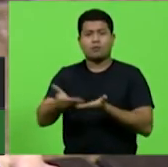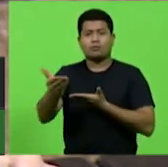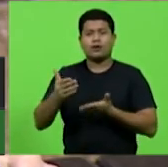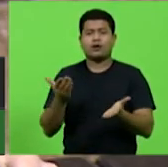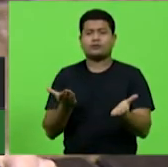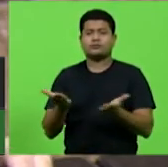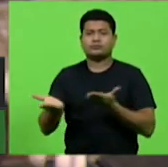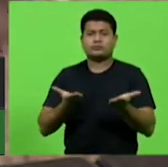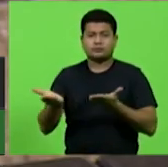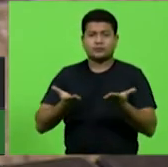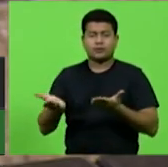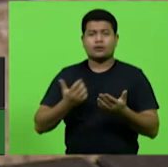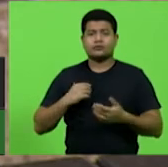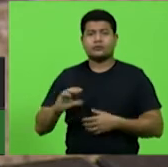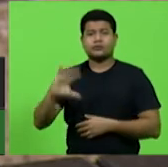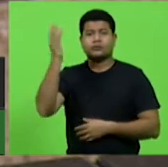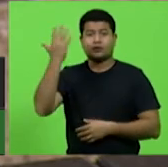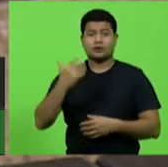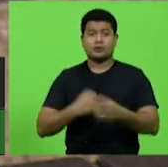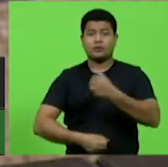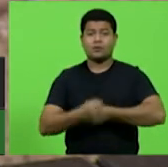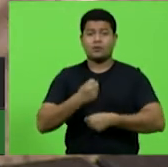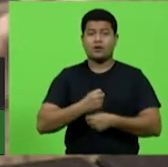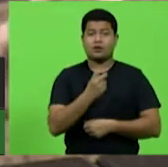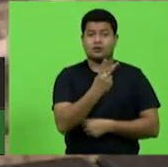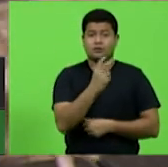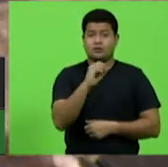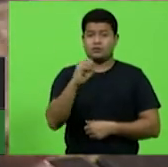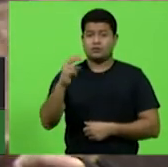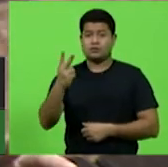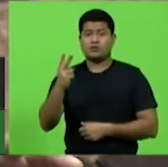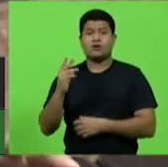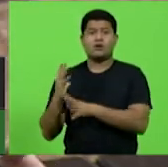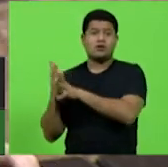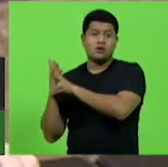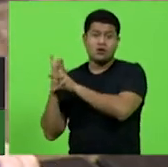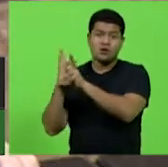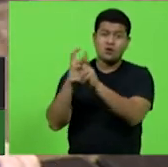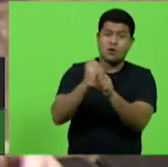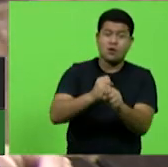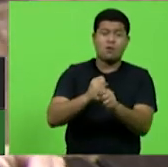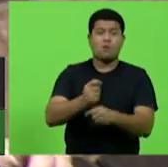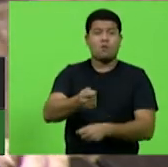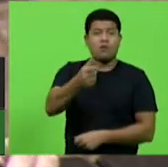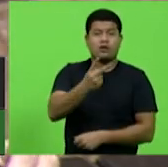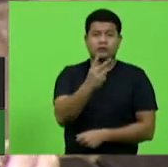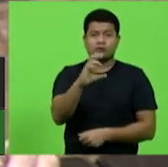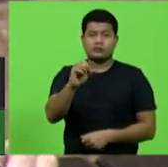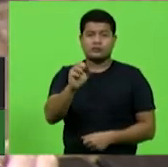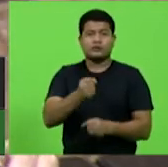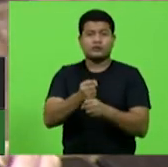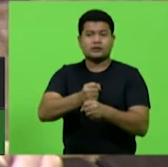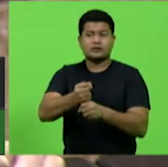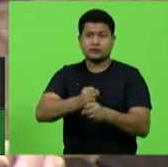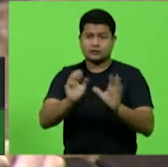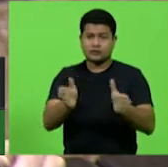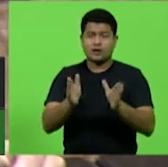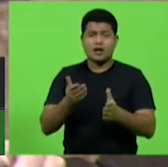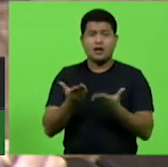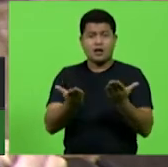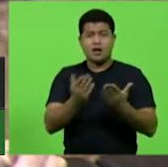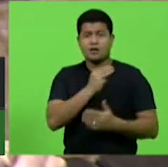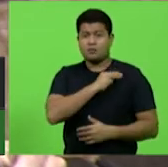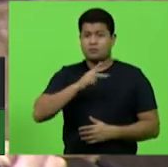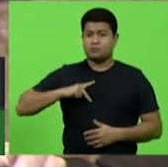no estado. Pelo menos desde 2002, ou seja, quase 20 anos, que o Ministério Público tenta obrigar o governo de Santa Catarina a